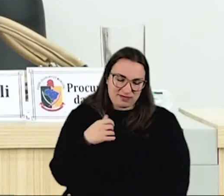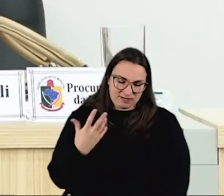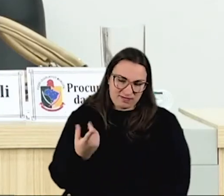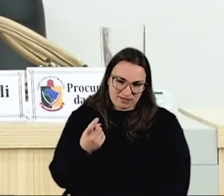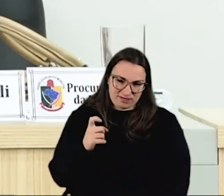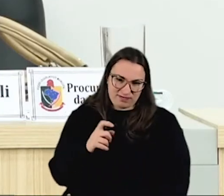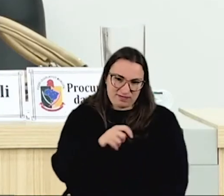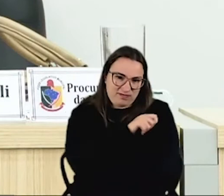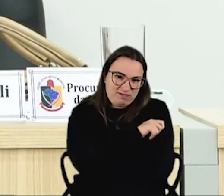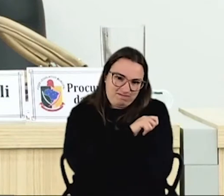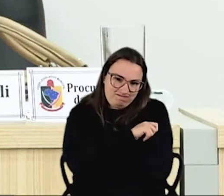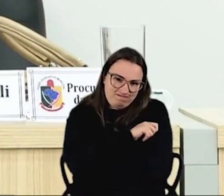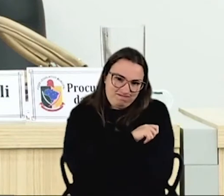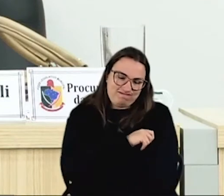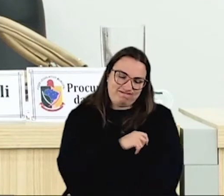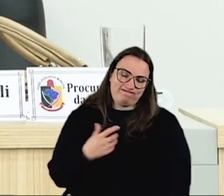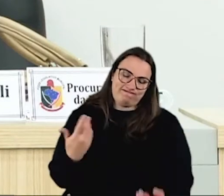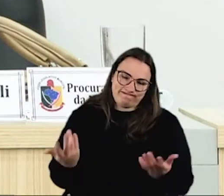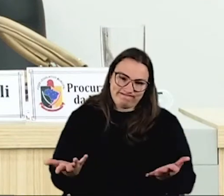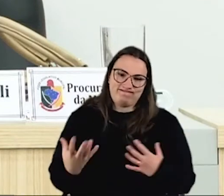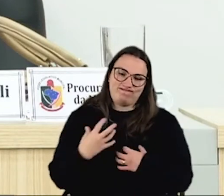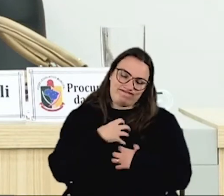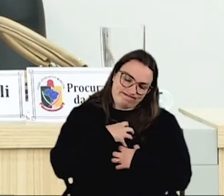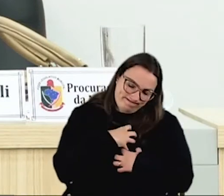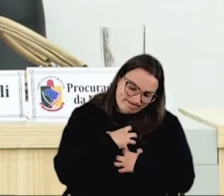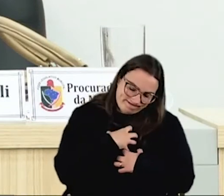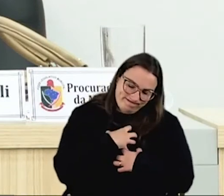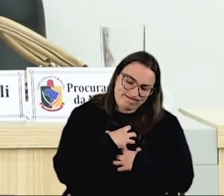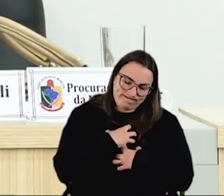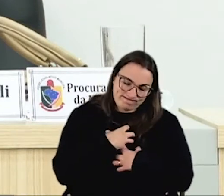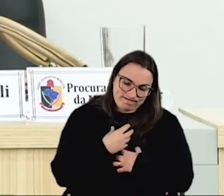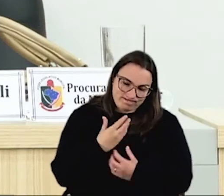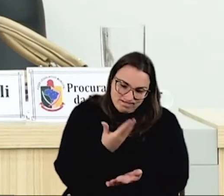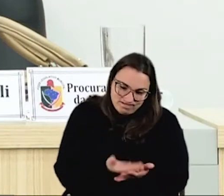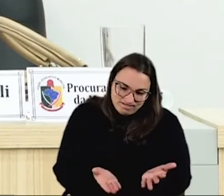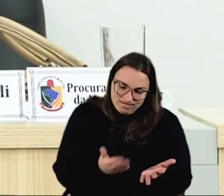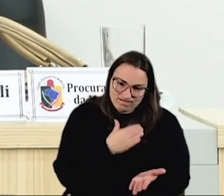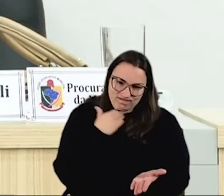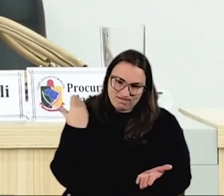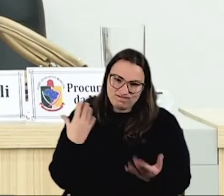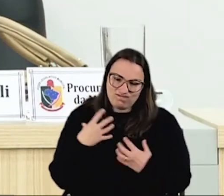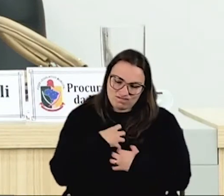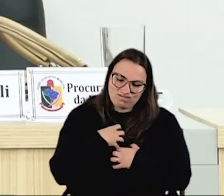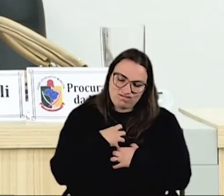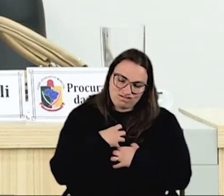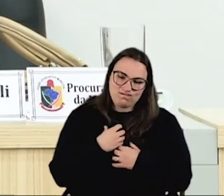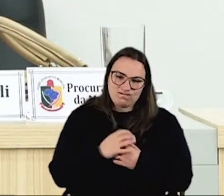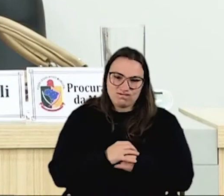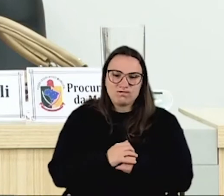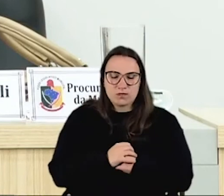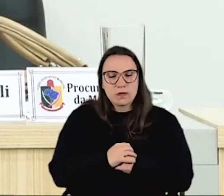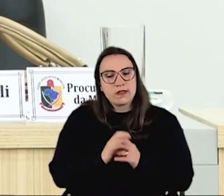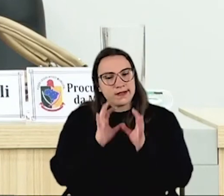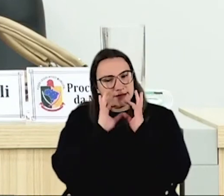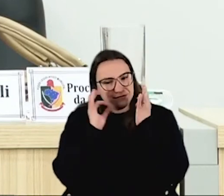E, com certeza, uma parte de nós vai junto quando a gente perde alguém tão querido. Então, que a